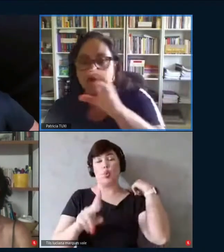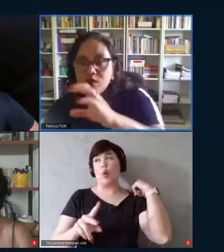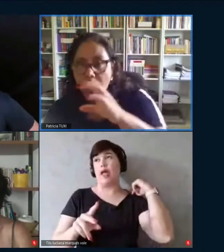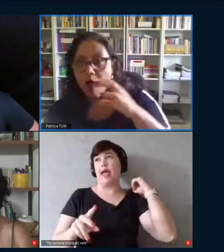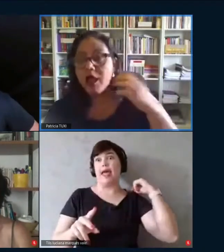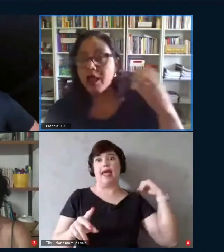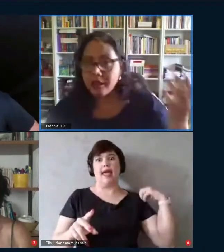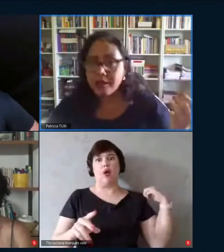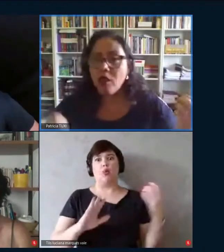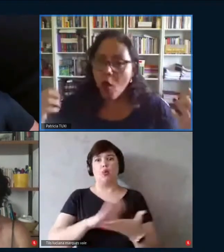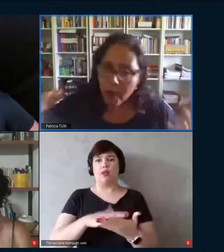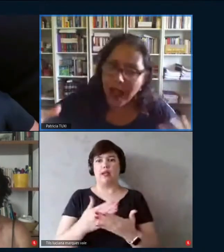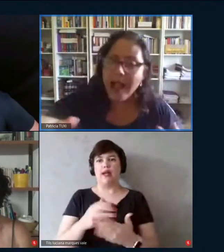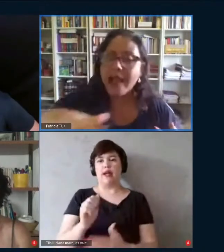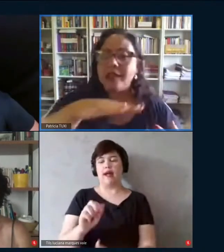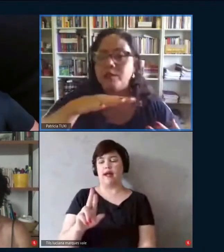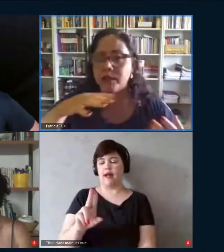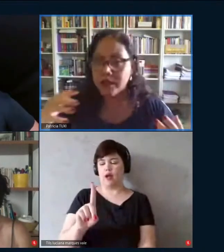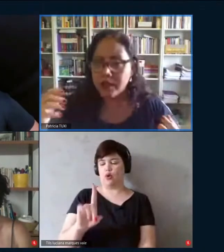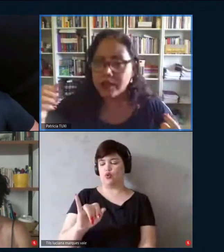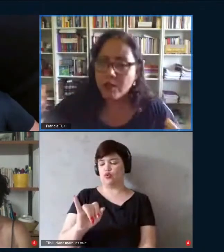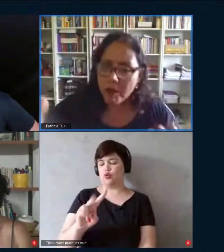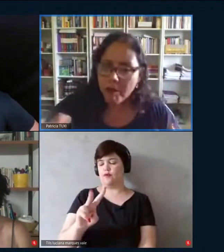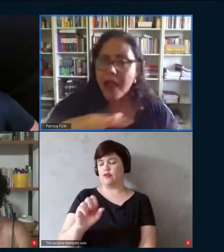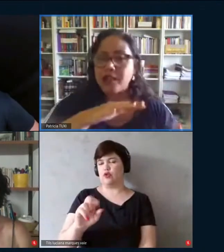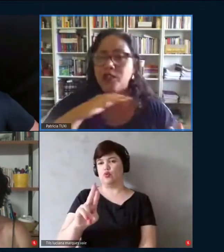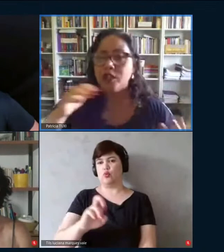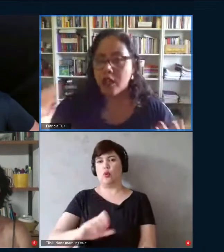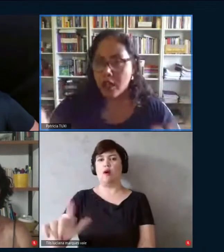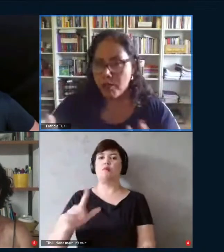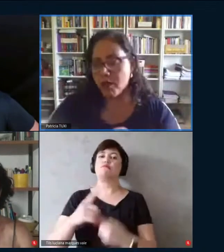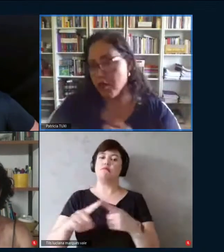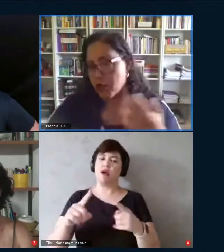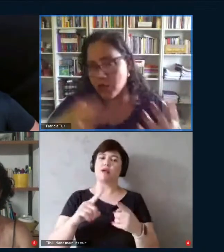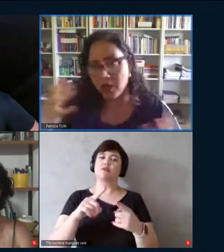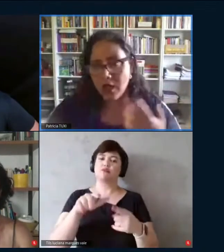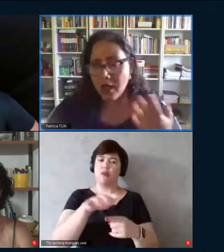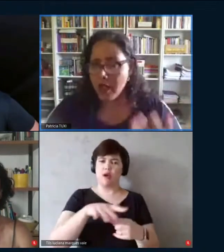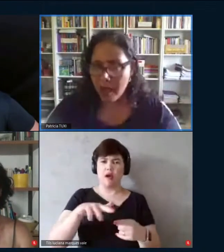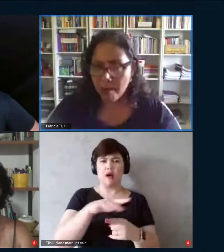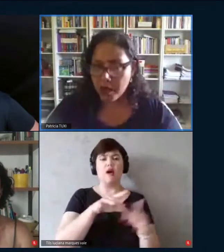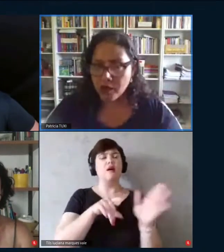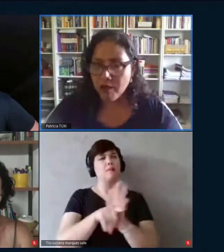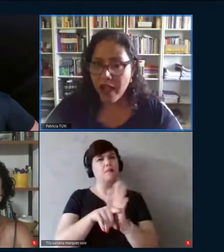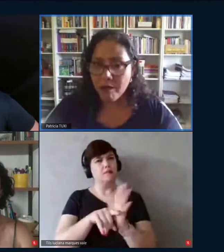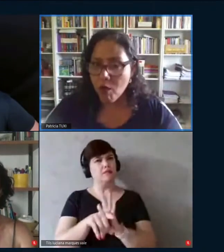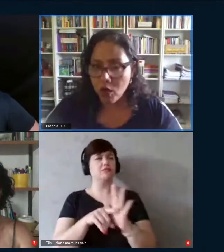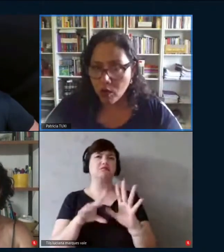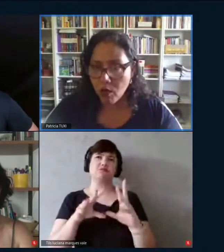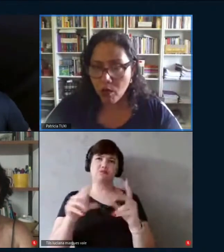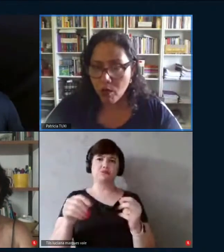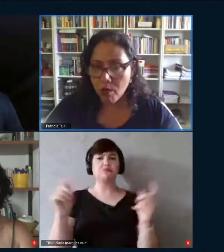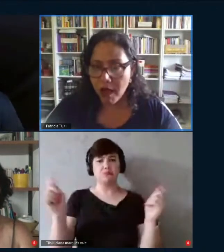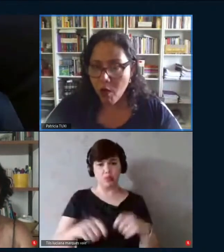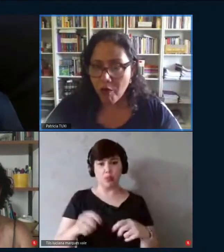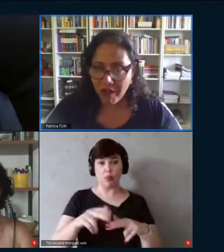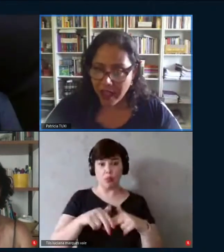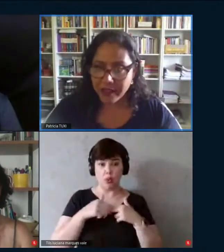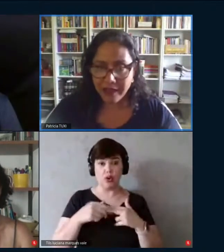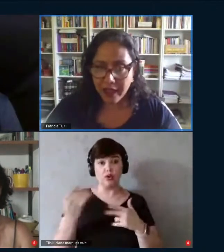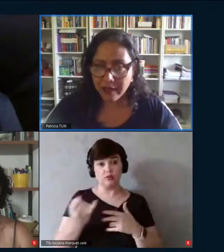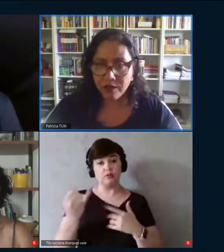intérprete audiovisual, e sim com uma área de pesquisa, uma parte de campo, que eu acho que é por isso que vale muito